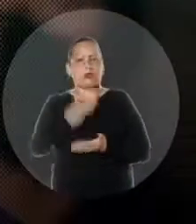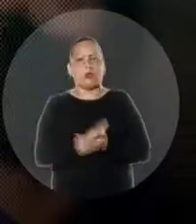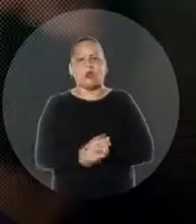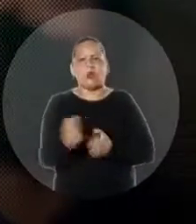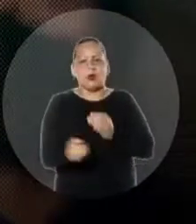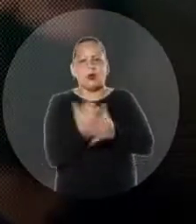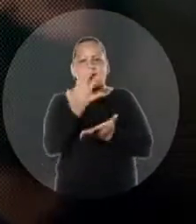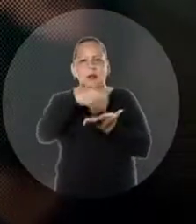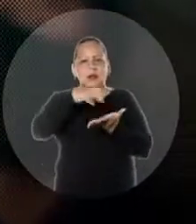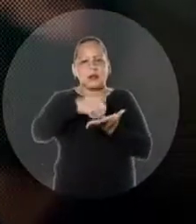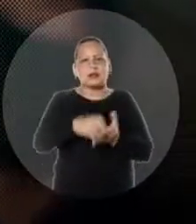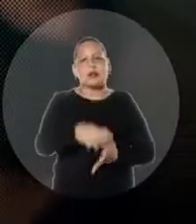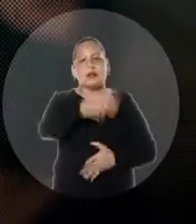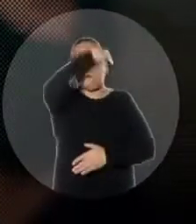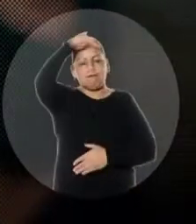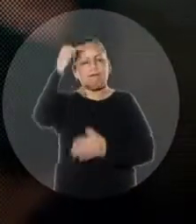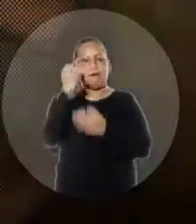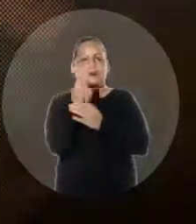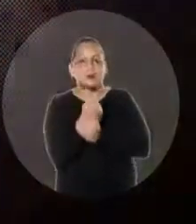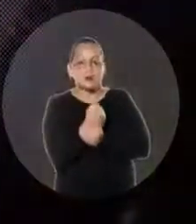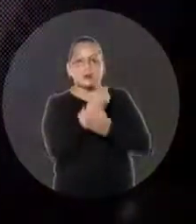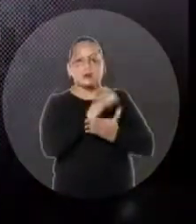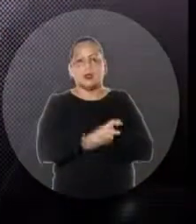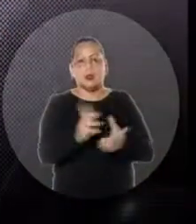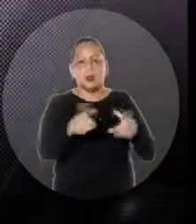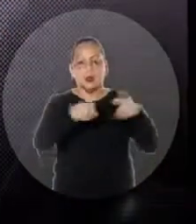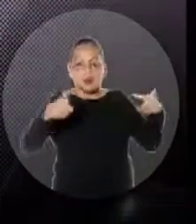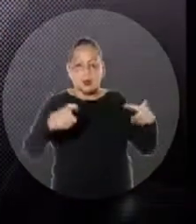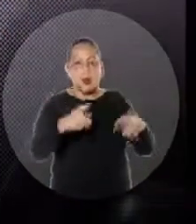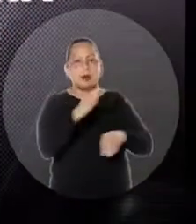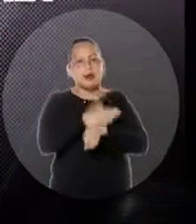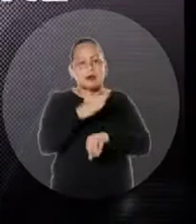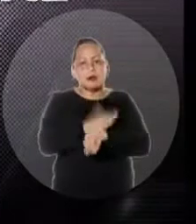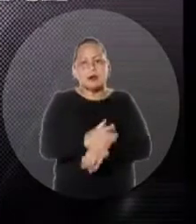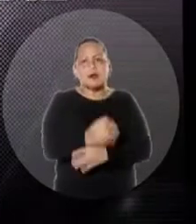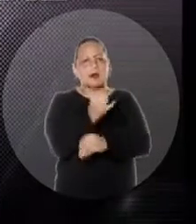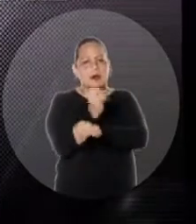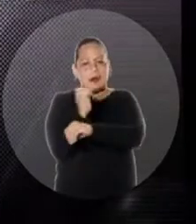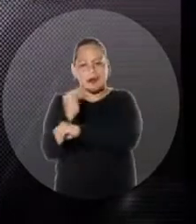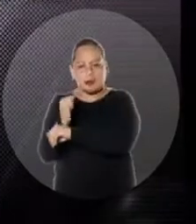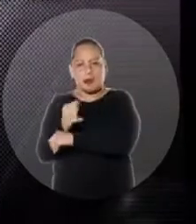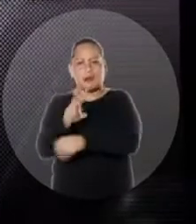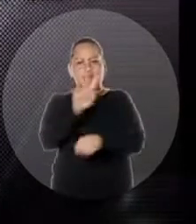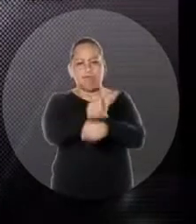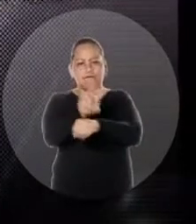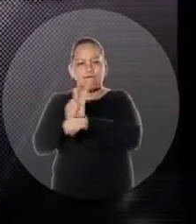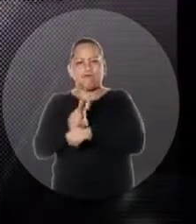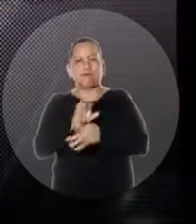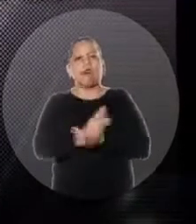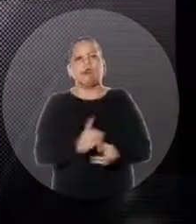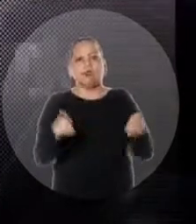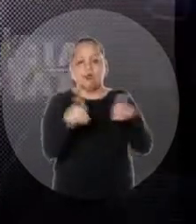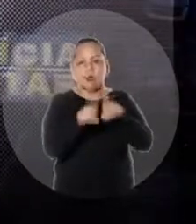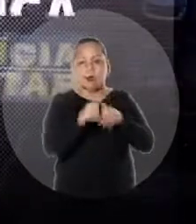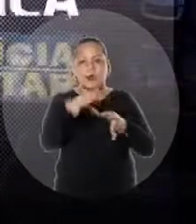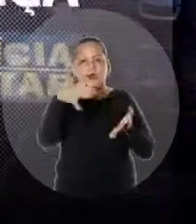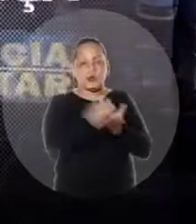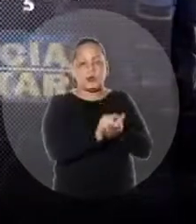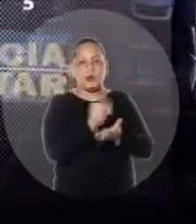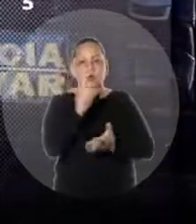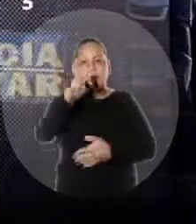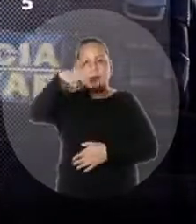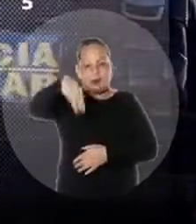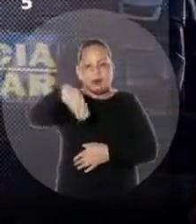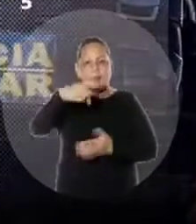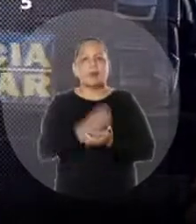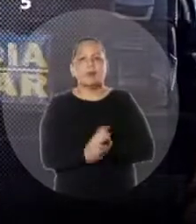Ricardo Nicolau vai criar a Secretaria Municipal de Segurança, vai ampliar, treinar e armar a Guarda Municipal e também